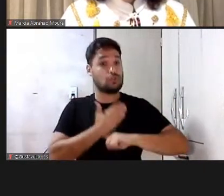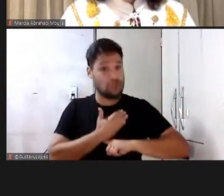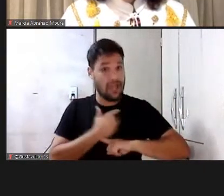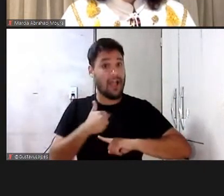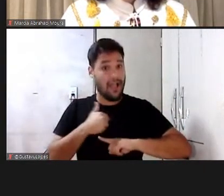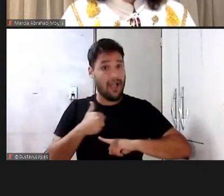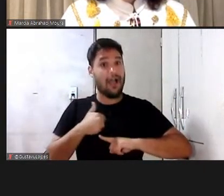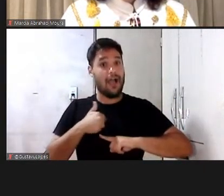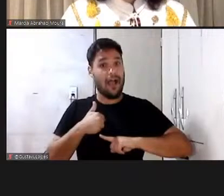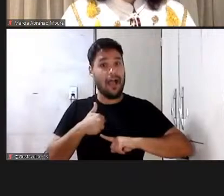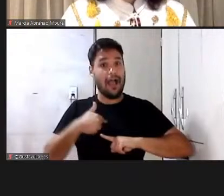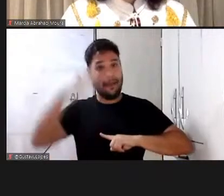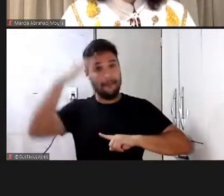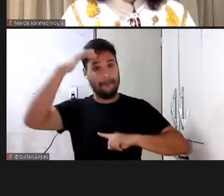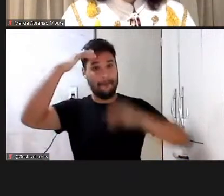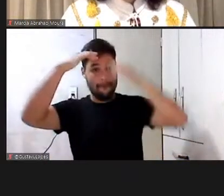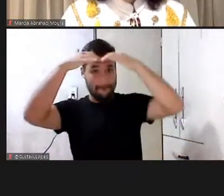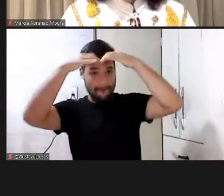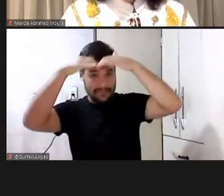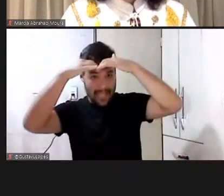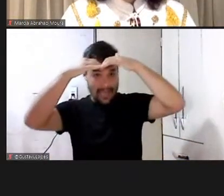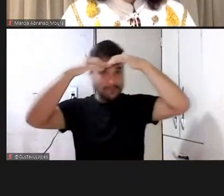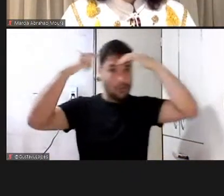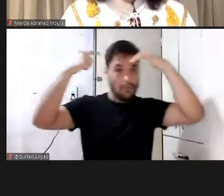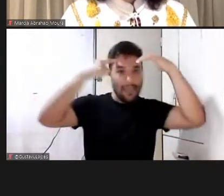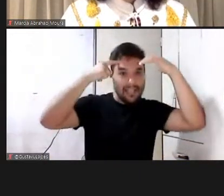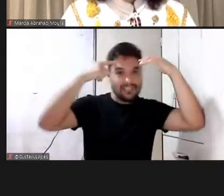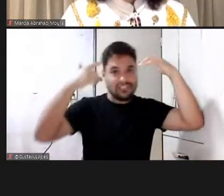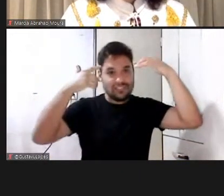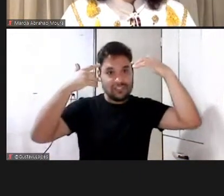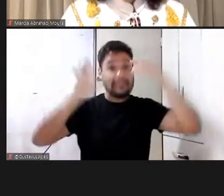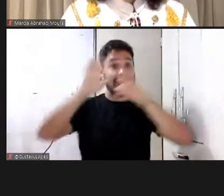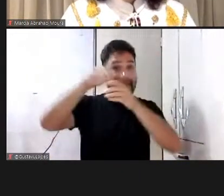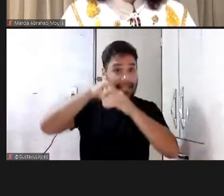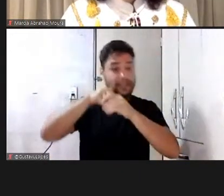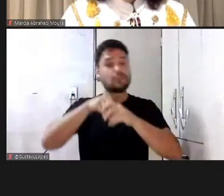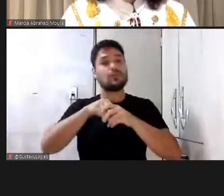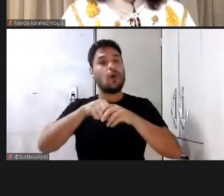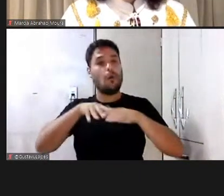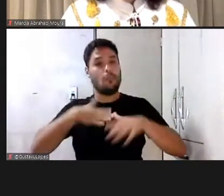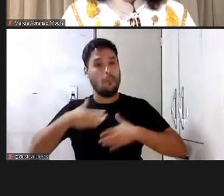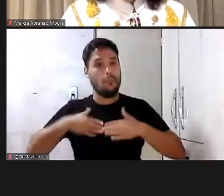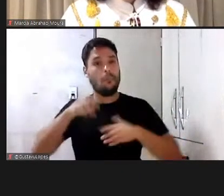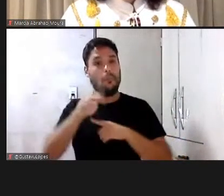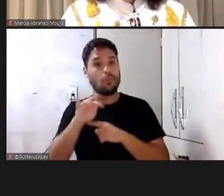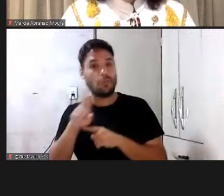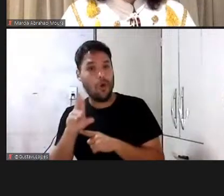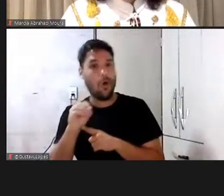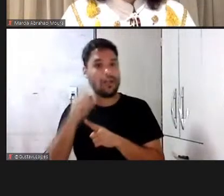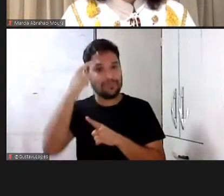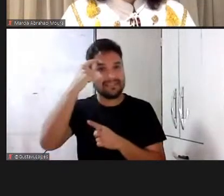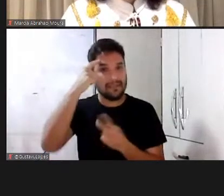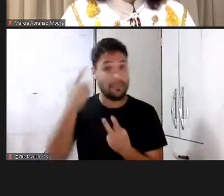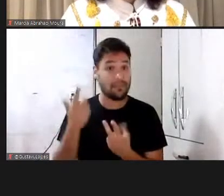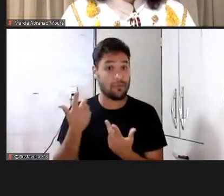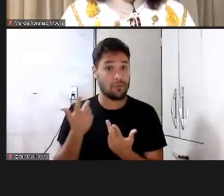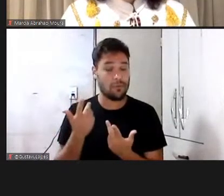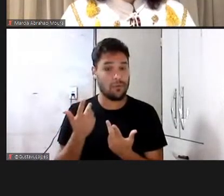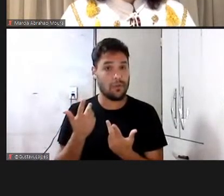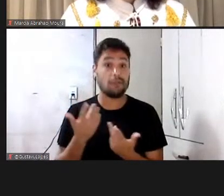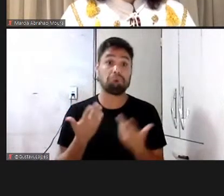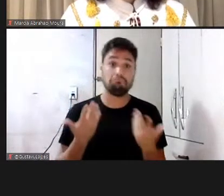sistemas mente-cérebro em que estão embutidos os sistemas sensório-motor e de pensamento? Ao abordar essa